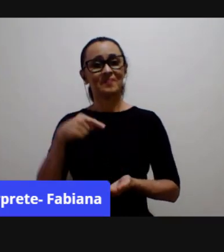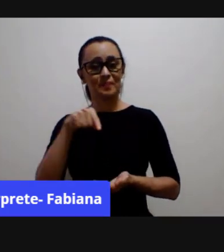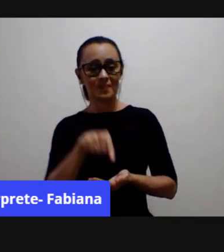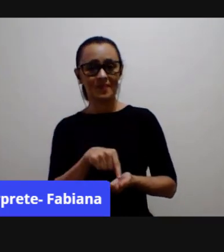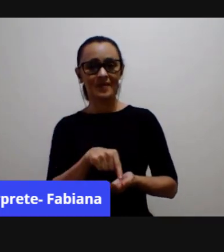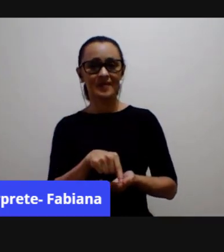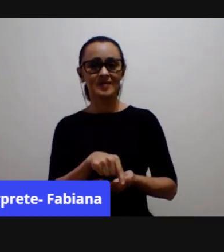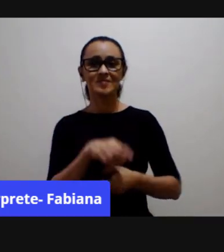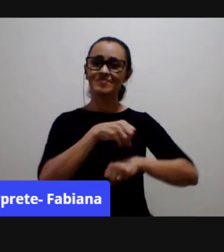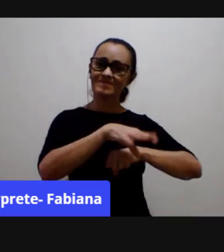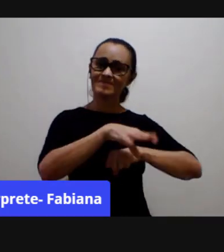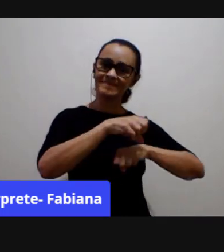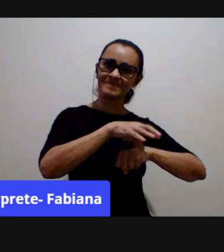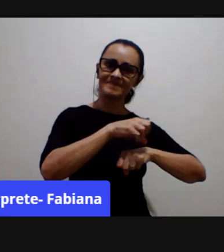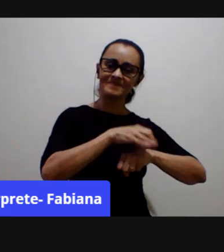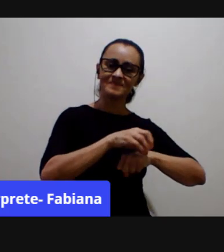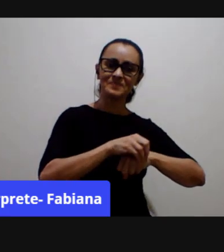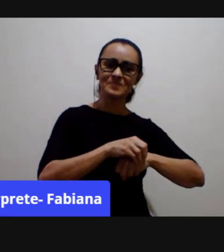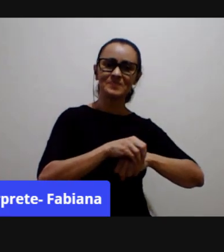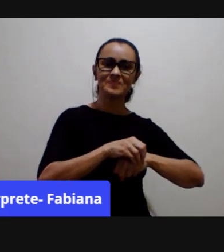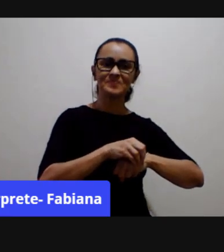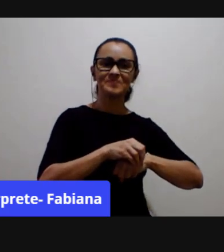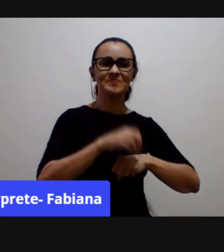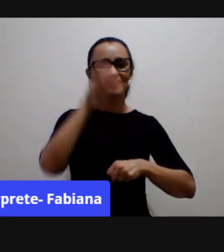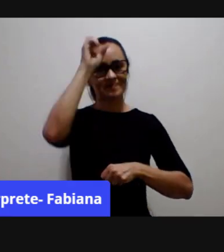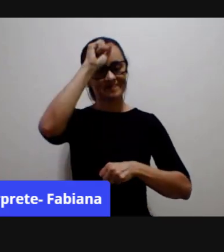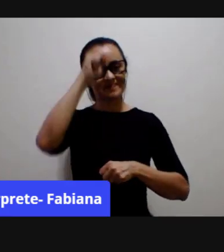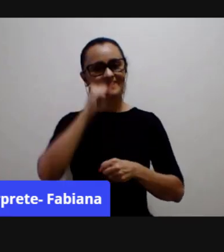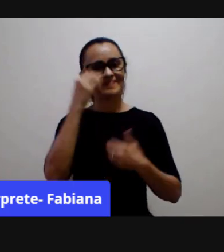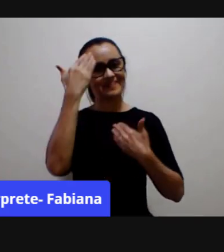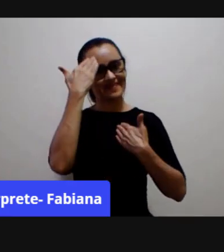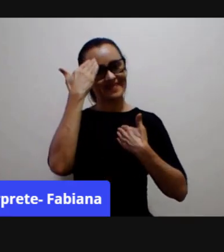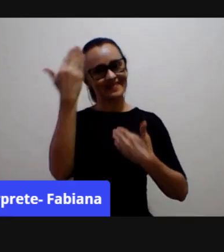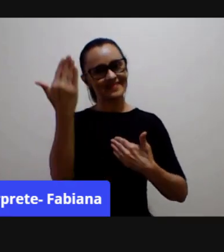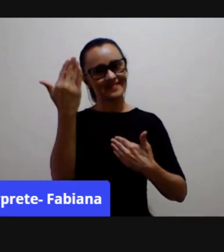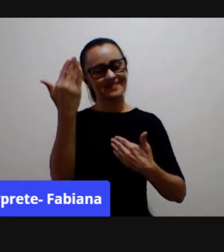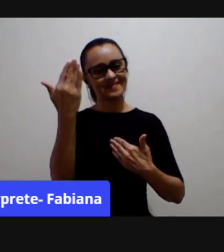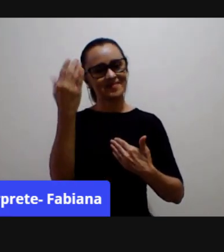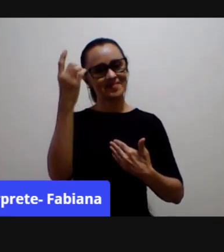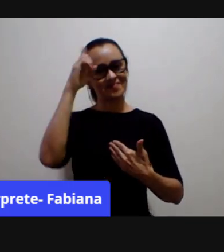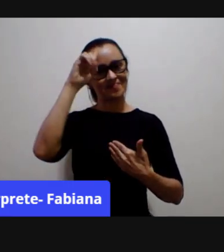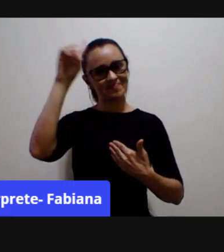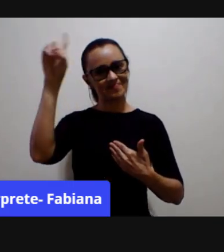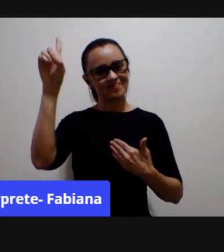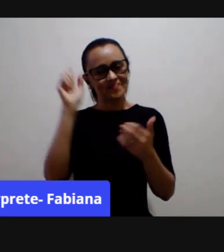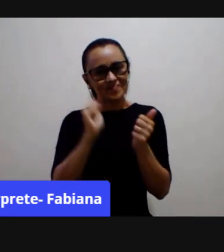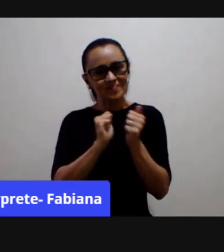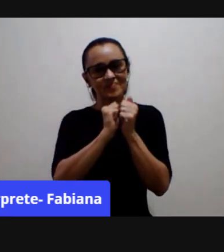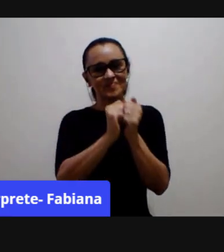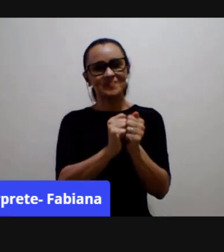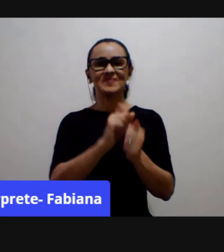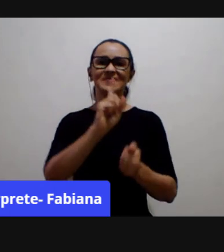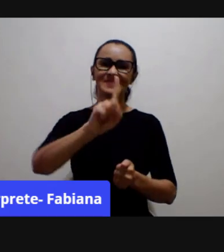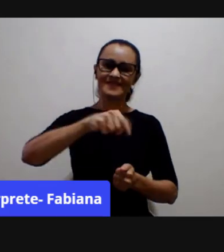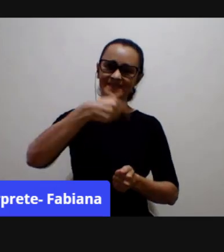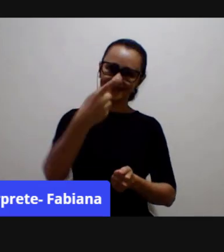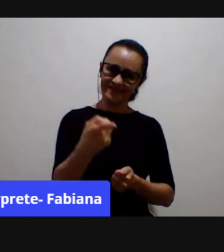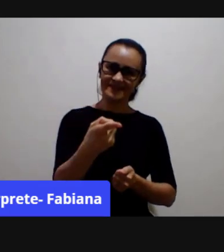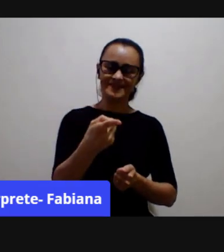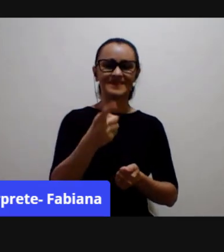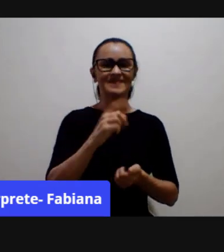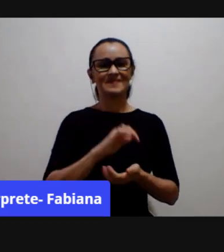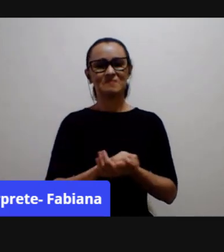um pouquinho do nosso conhecimento, né? Agradecemos e fiquem com Deus. Estaremos aí numa próxima.